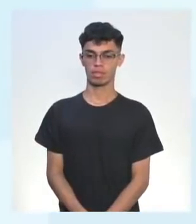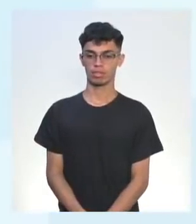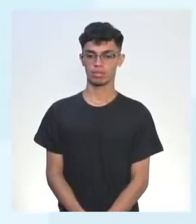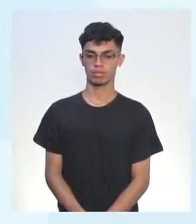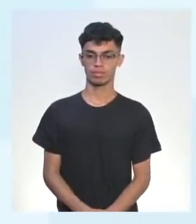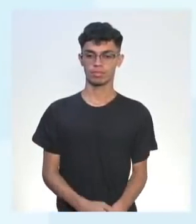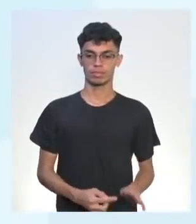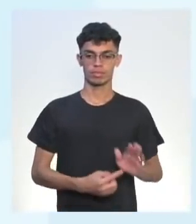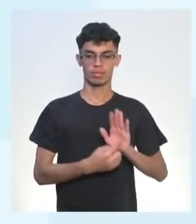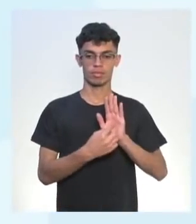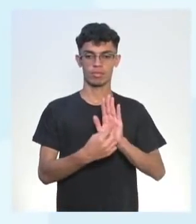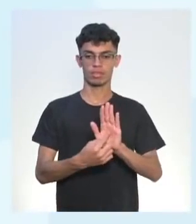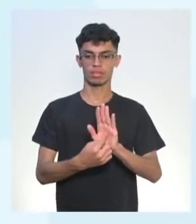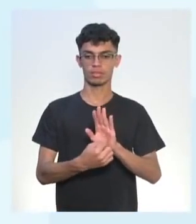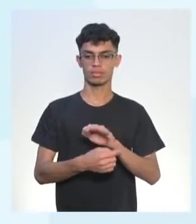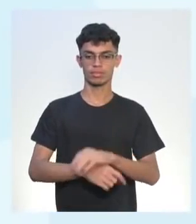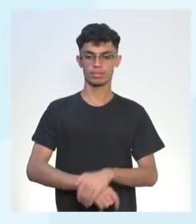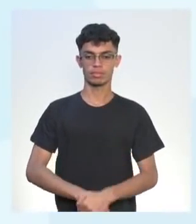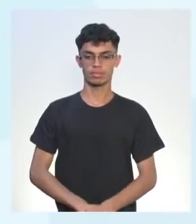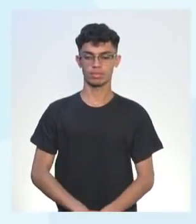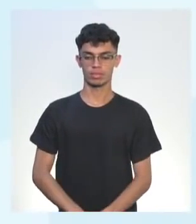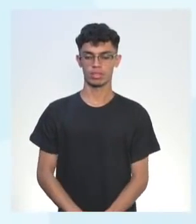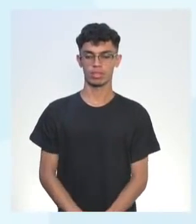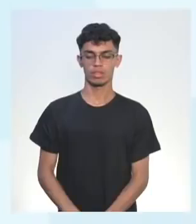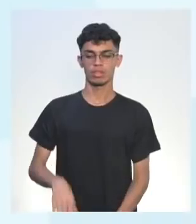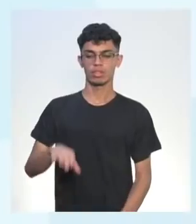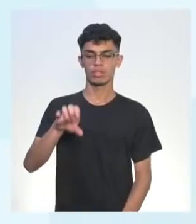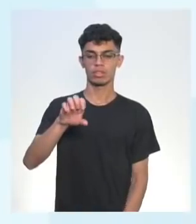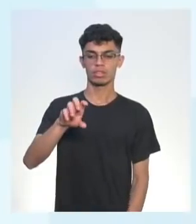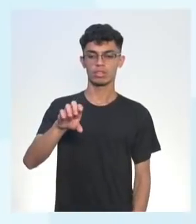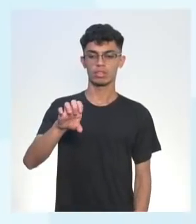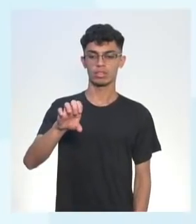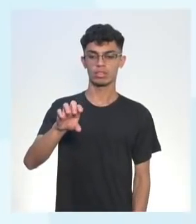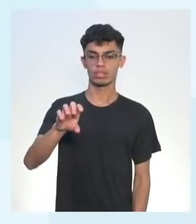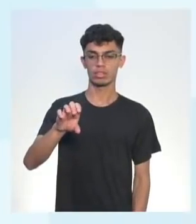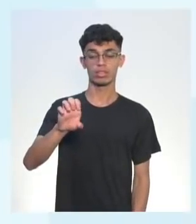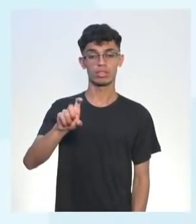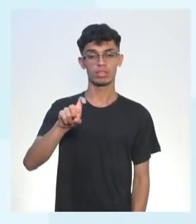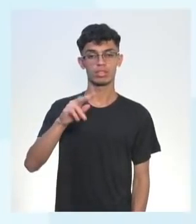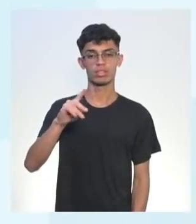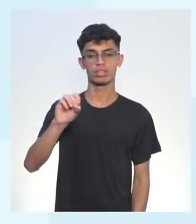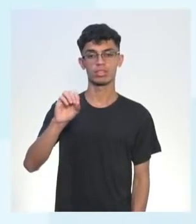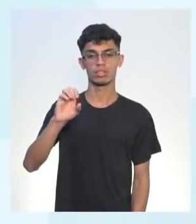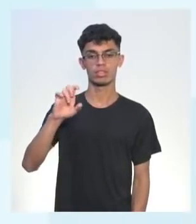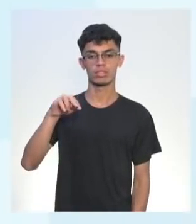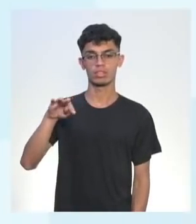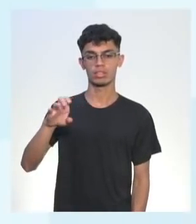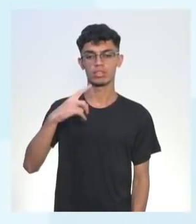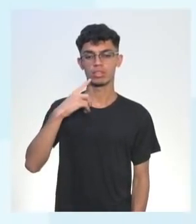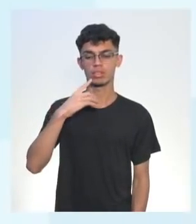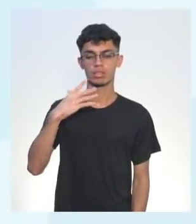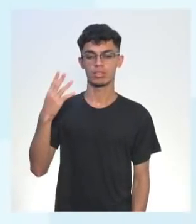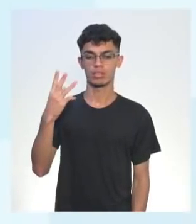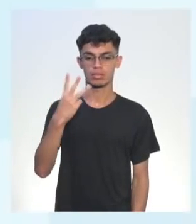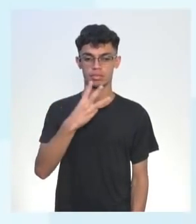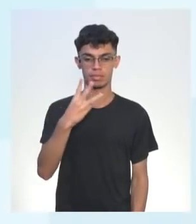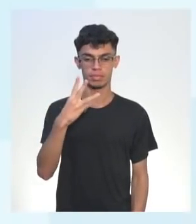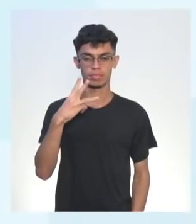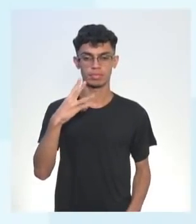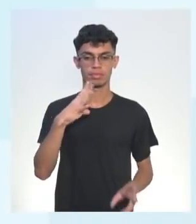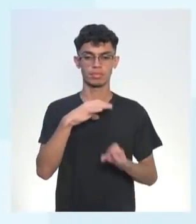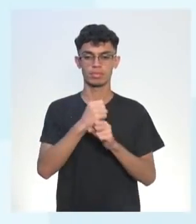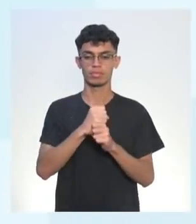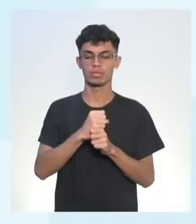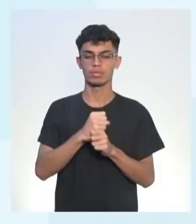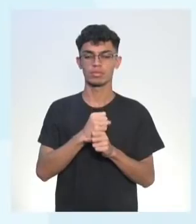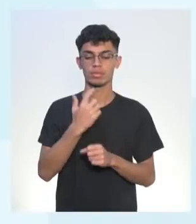mostrar aqui para vocês que o expoente 0 resulta em 1. Olha aqui que eu fiz. Eu conservei o 3 e aí eu somei os